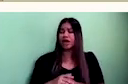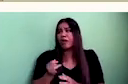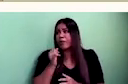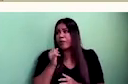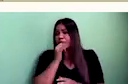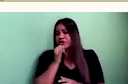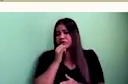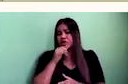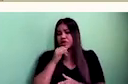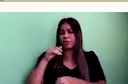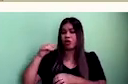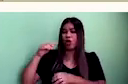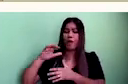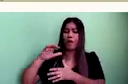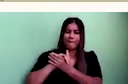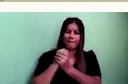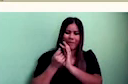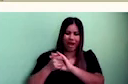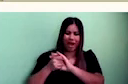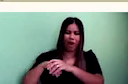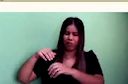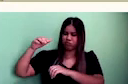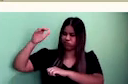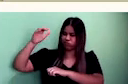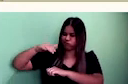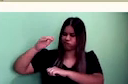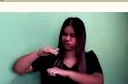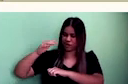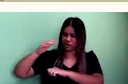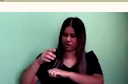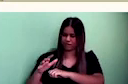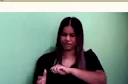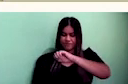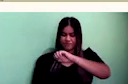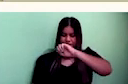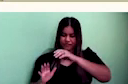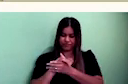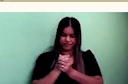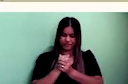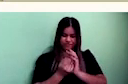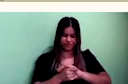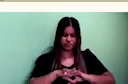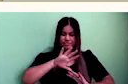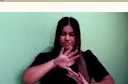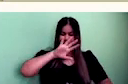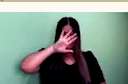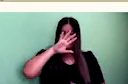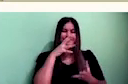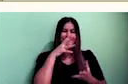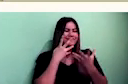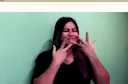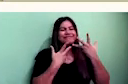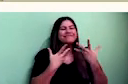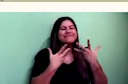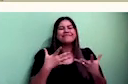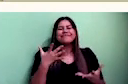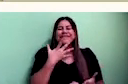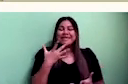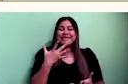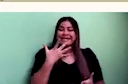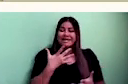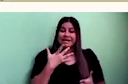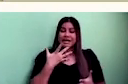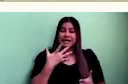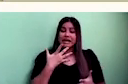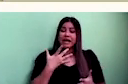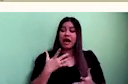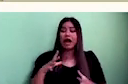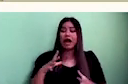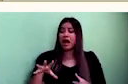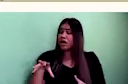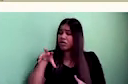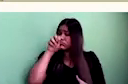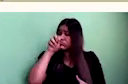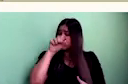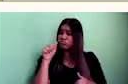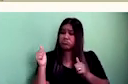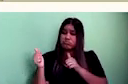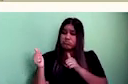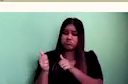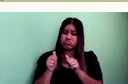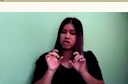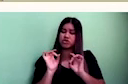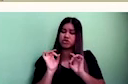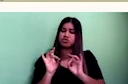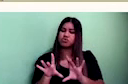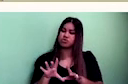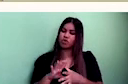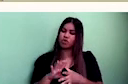líquido, aquele creme de corpo que é cheiro de morango, cheiro de erva doce? Só que na hora você identifica até o cheiro, mas você sente que é diferente da